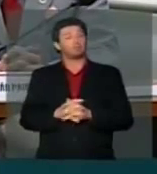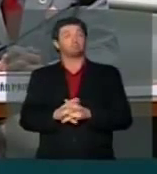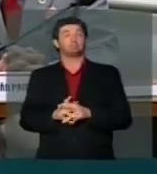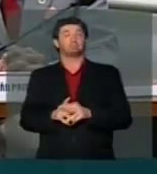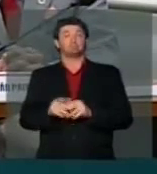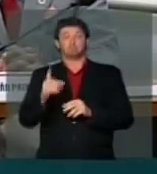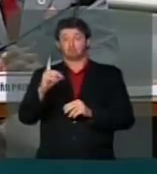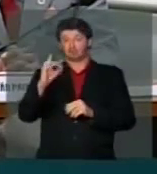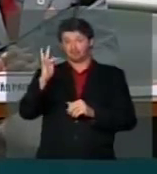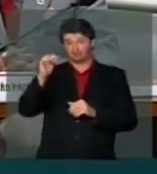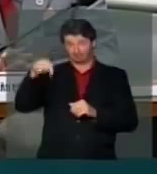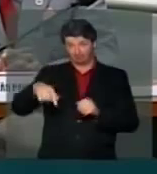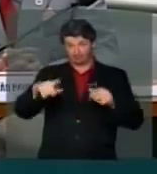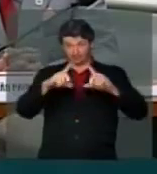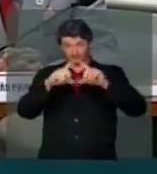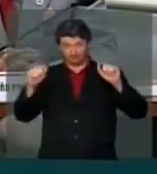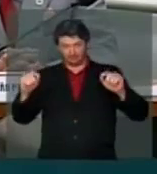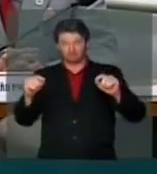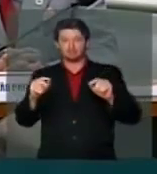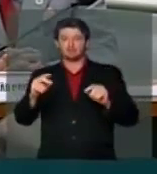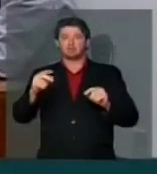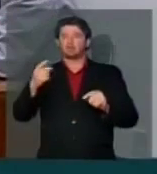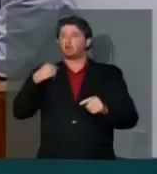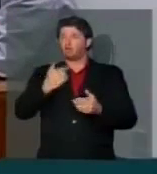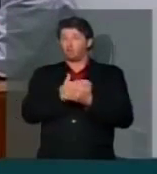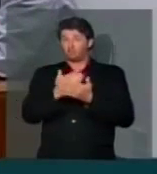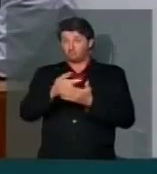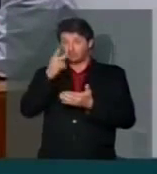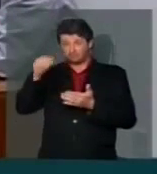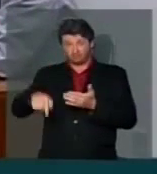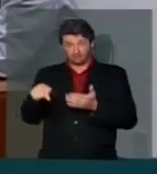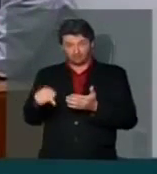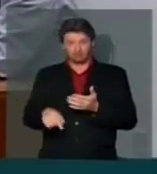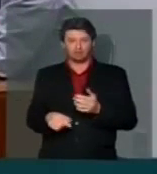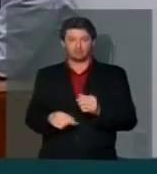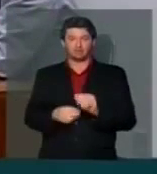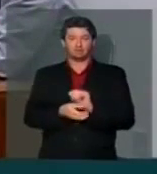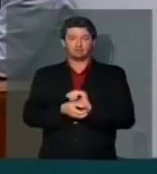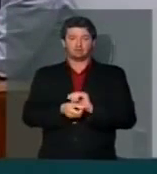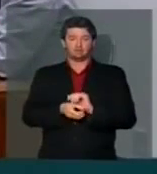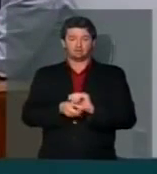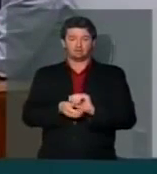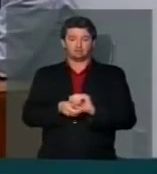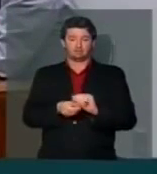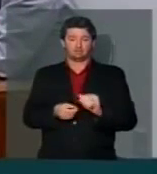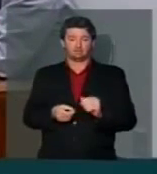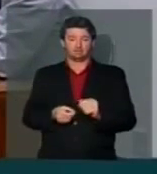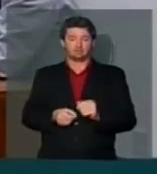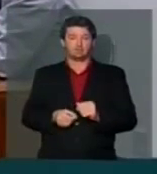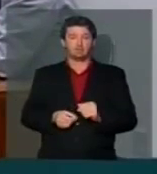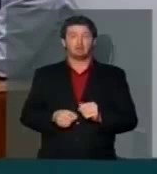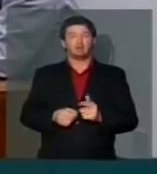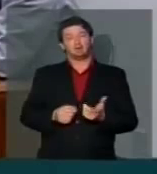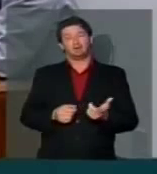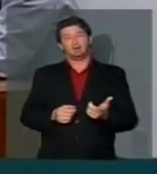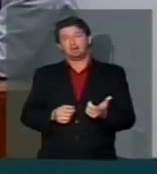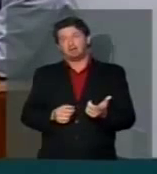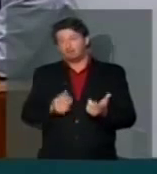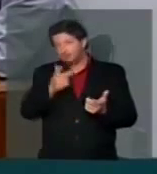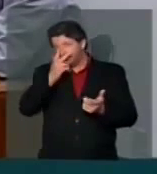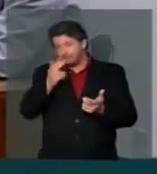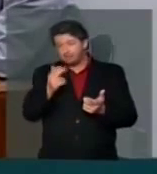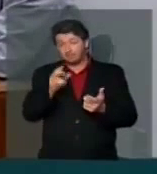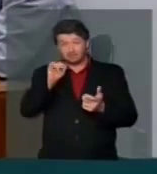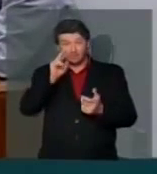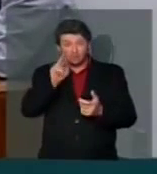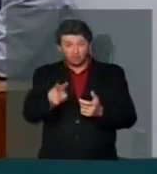caso do DF, a gente está vendo aqui, eu comecei minha fala dizendo que os gregos separavam a doxa da episteme, né, mas parece que,